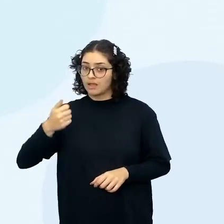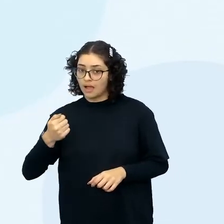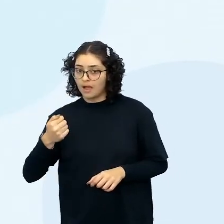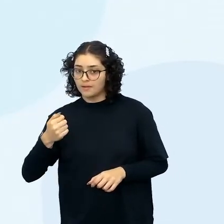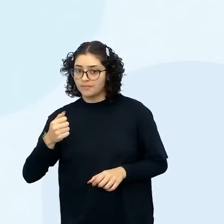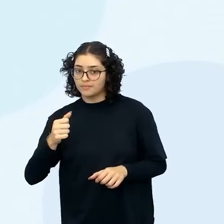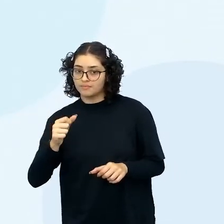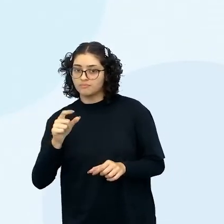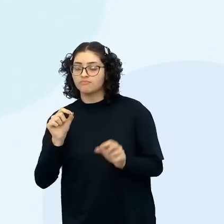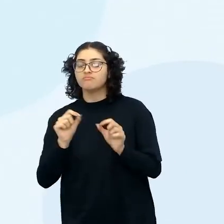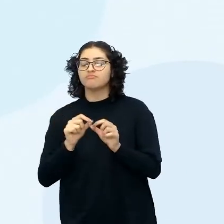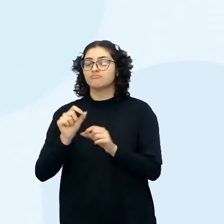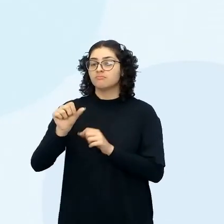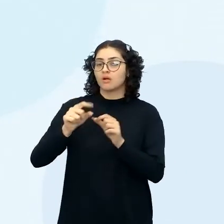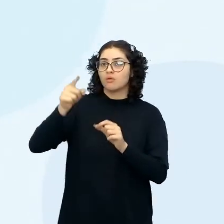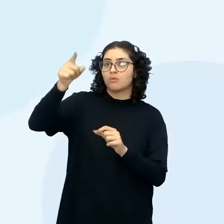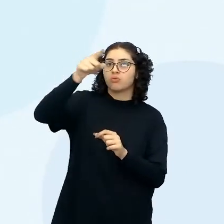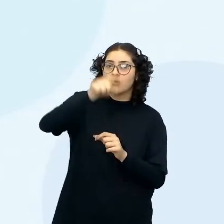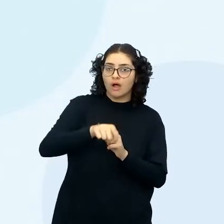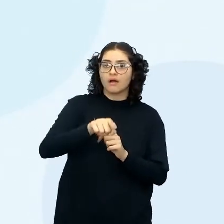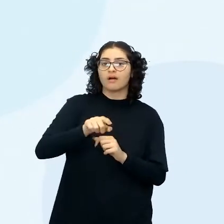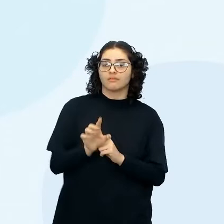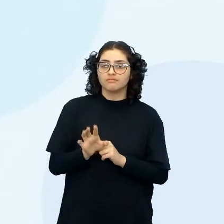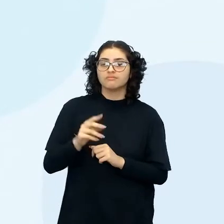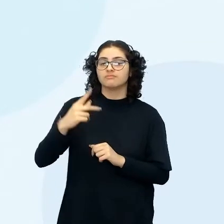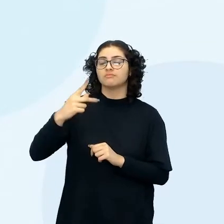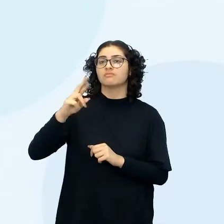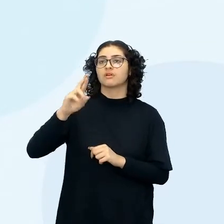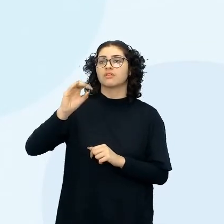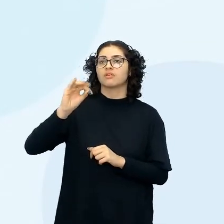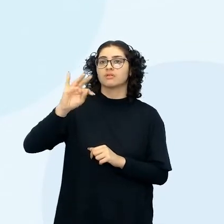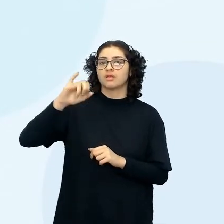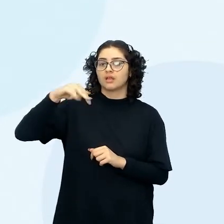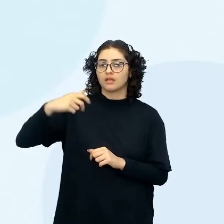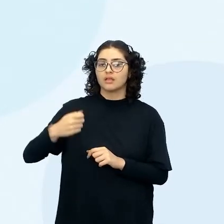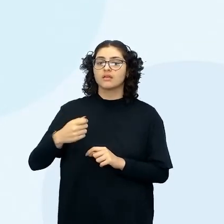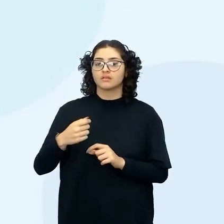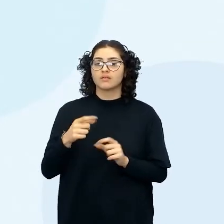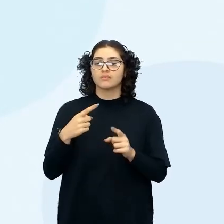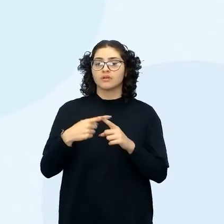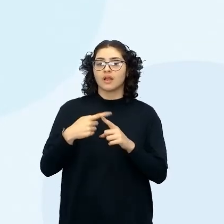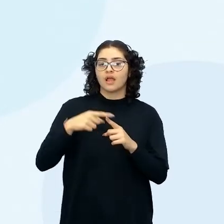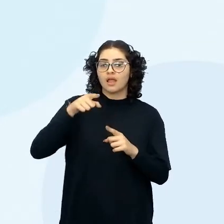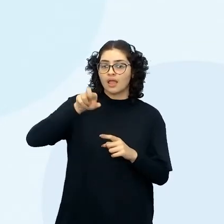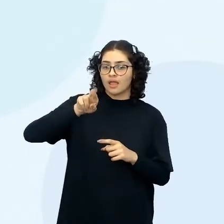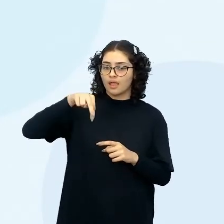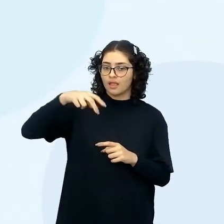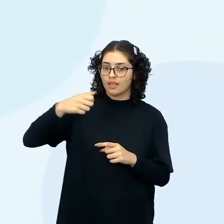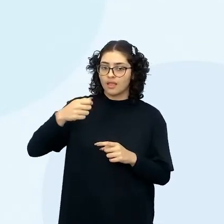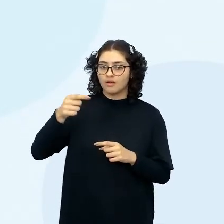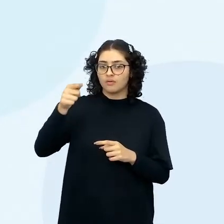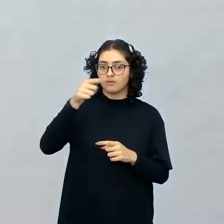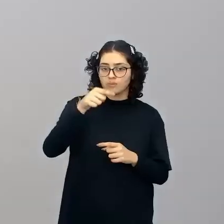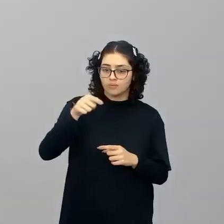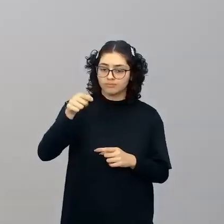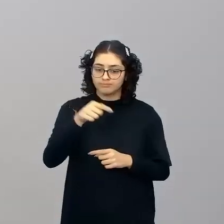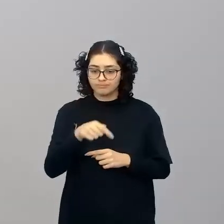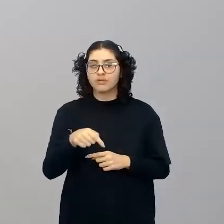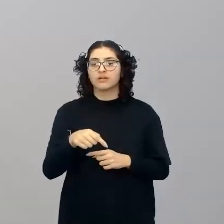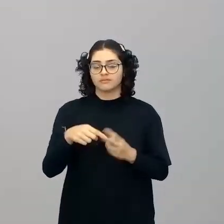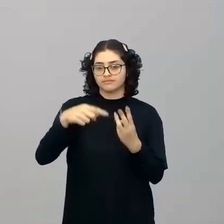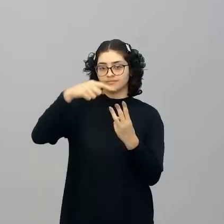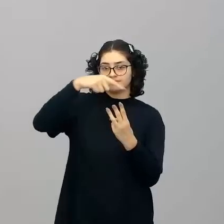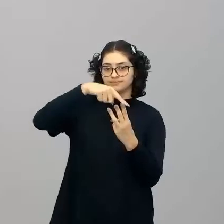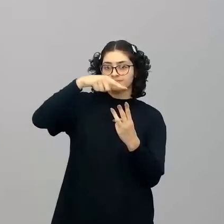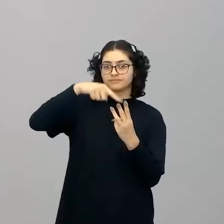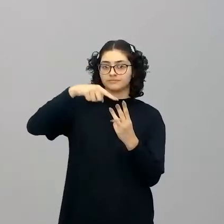posso formar aqui uma proteína por meio aí de um RNA que a gente chama de RNA mensageiro. Esse